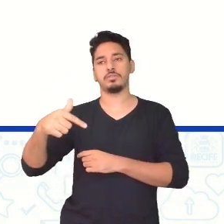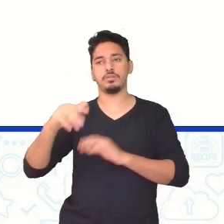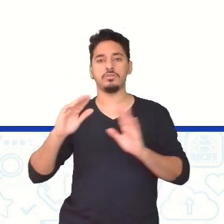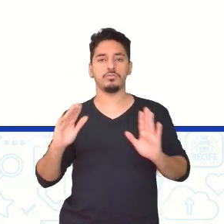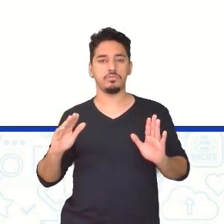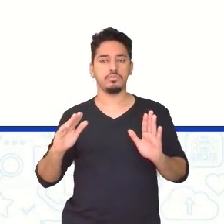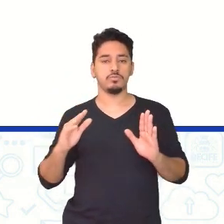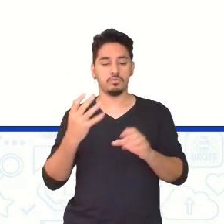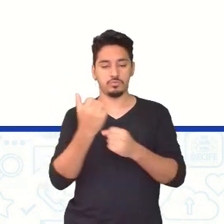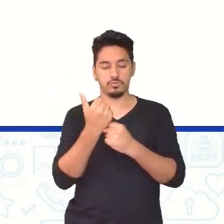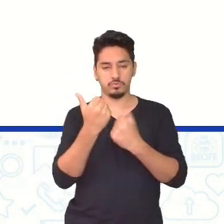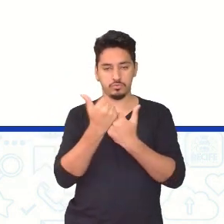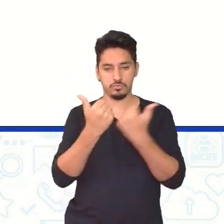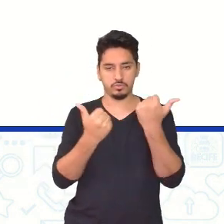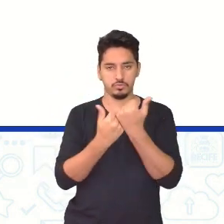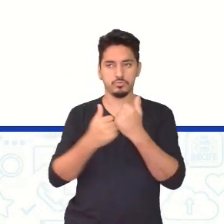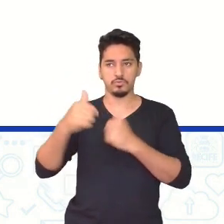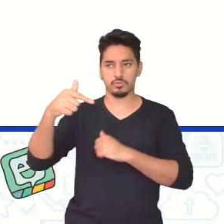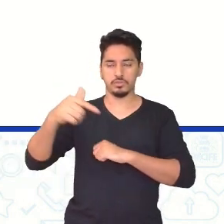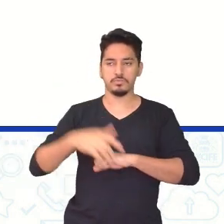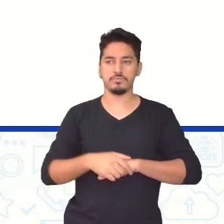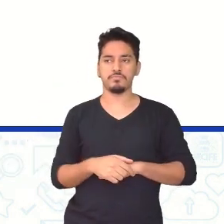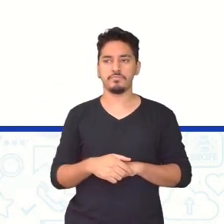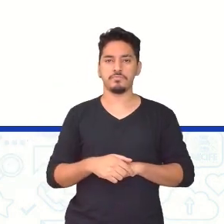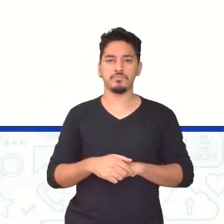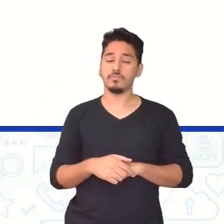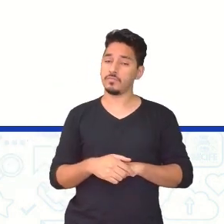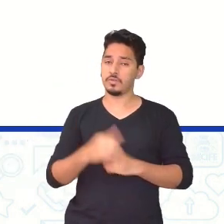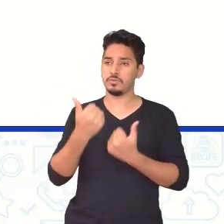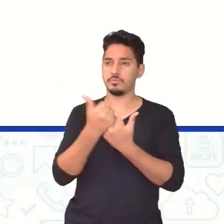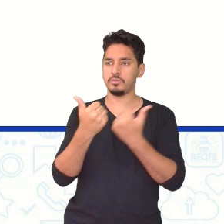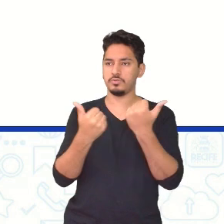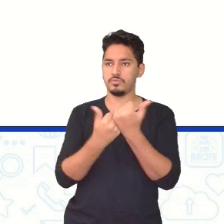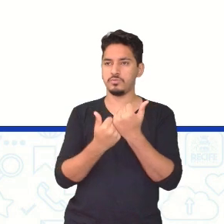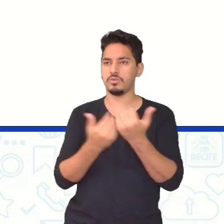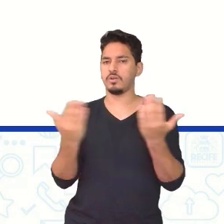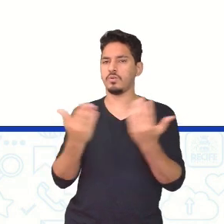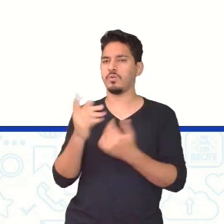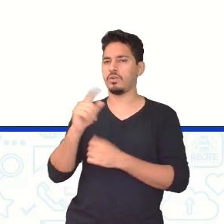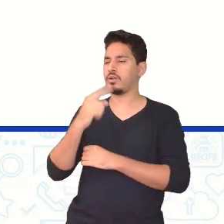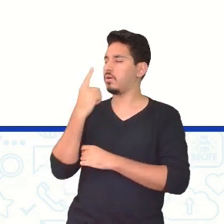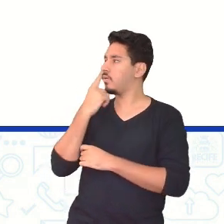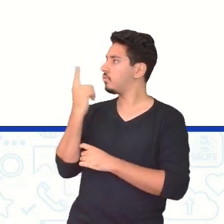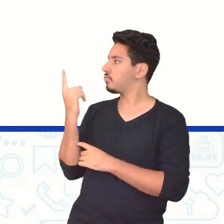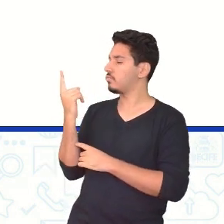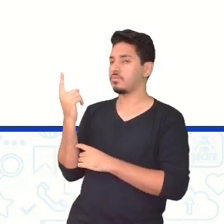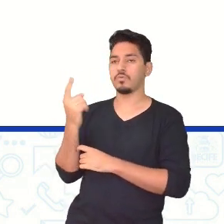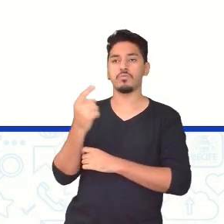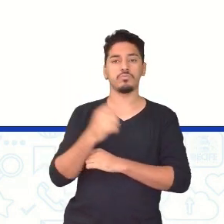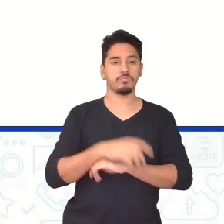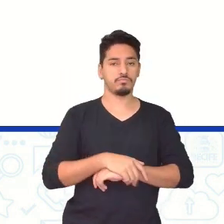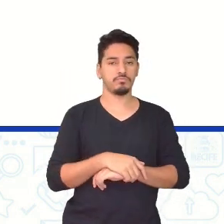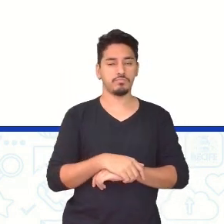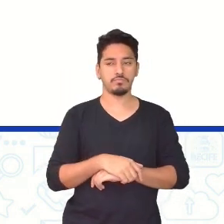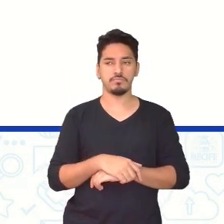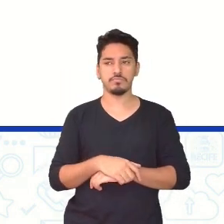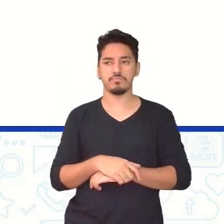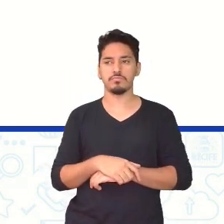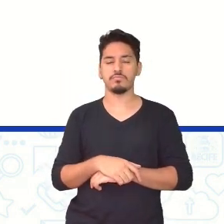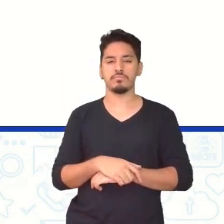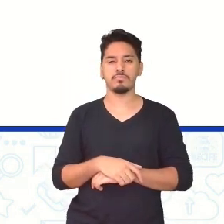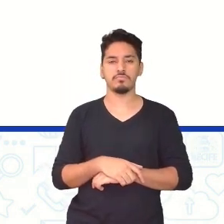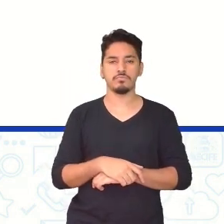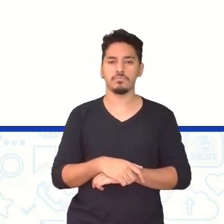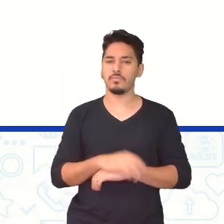vou substituir o H por 7. Quando eu substituir o H por 7, aí fica 49 igual a π vezes r ao quadrado vezes